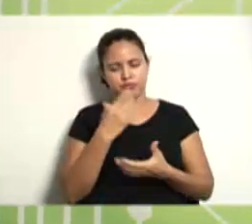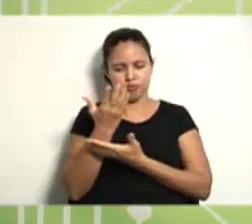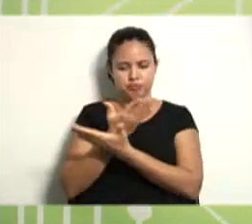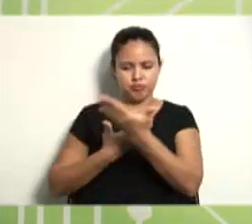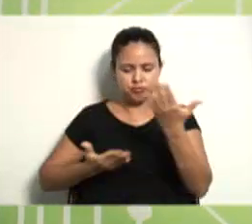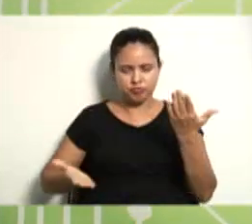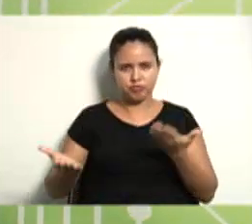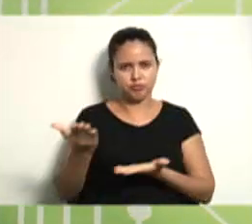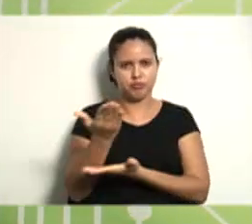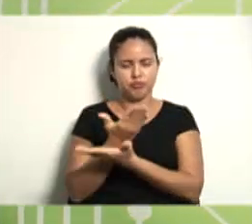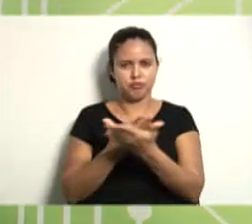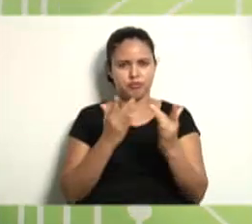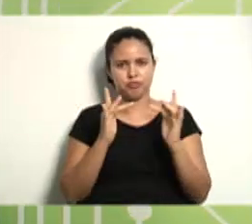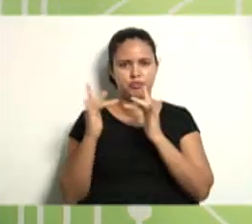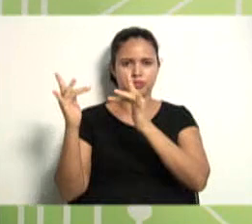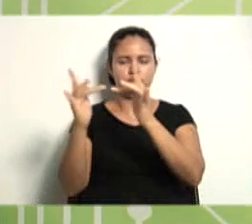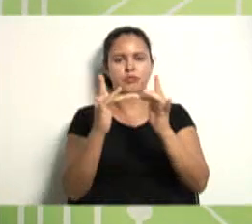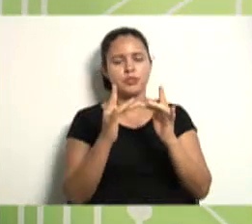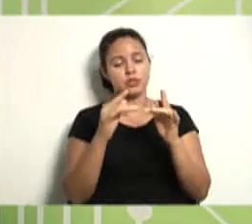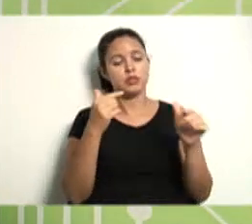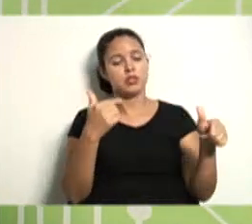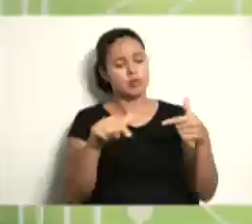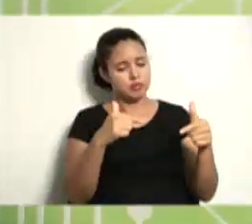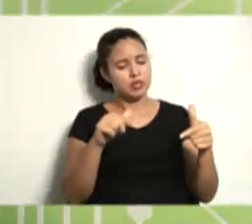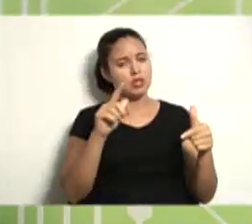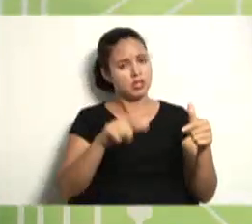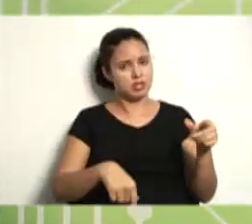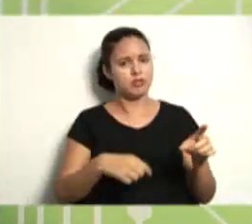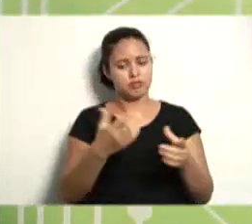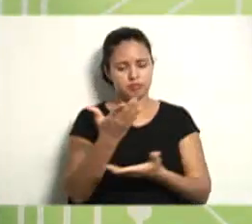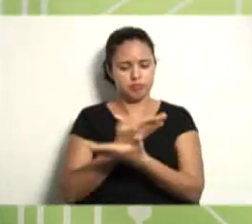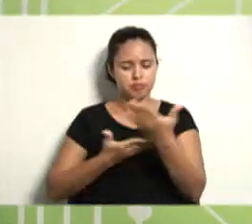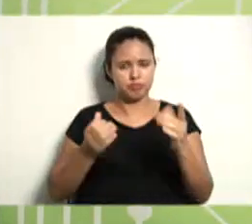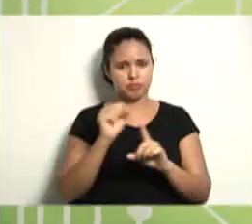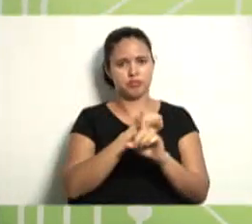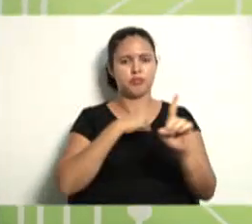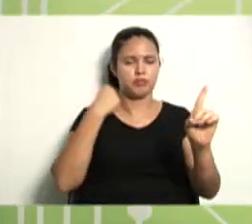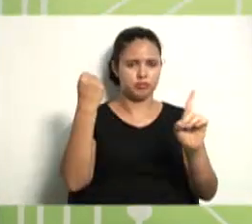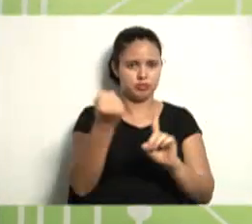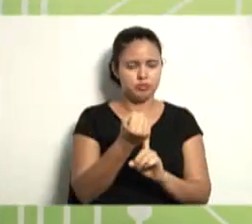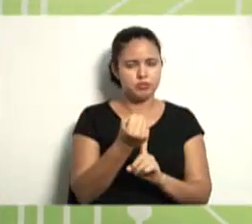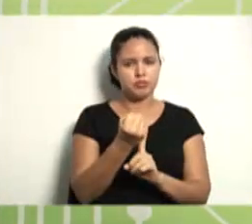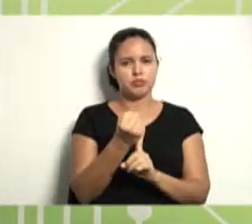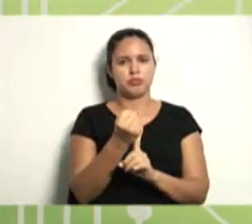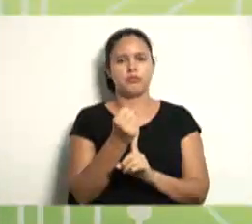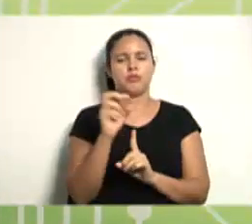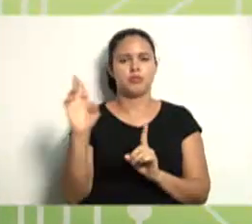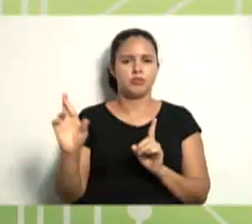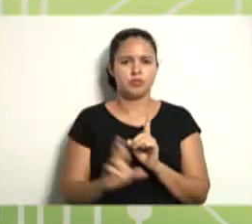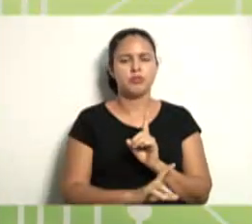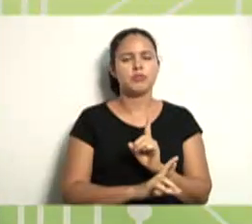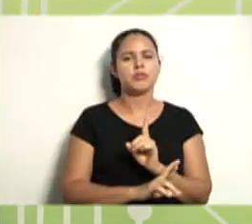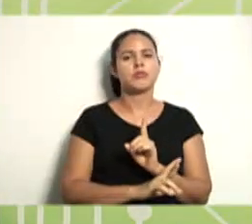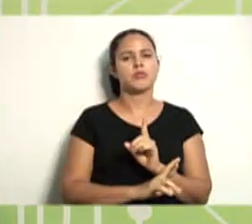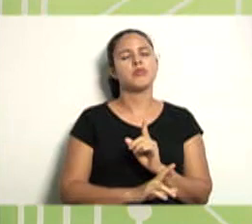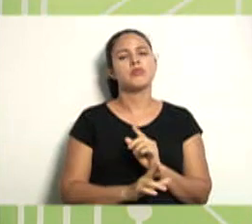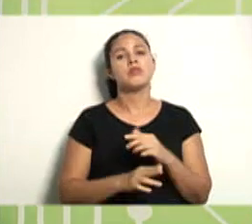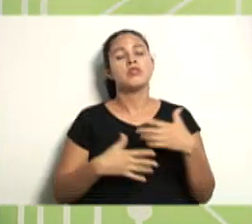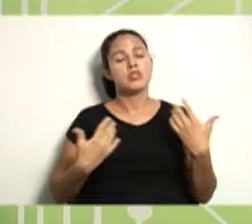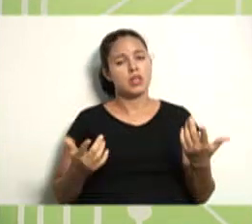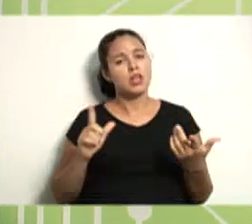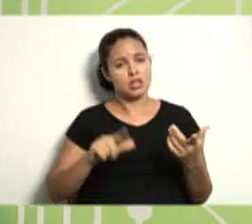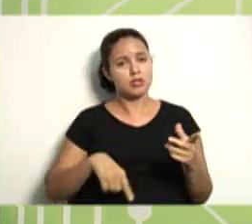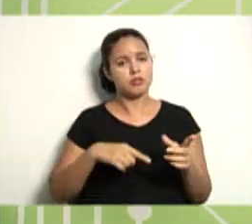relações. Realmente, o trabalho ele é uma relação social, só reforçando a resposta da terceira pergunta, ele é uma